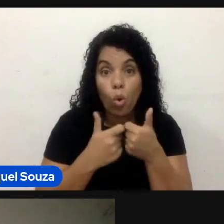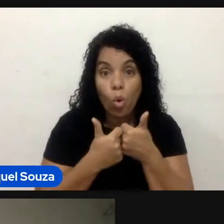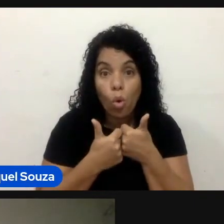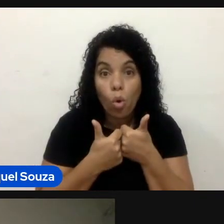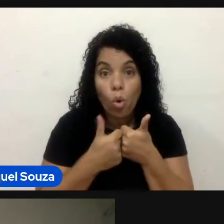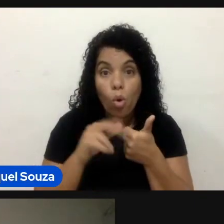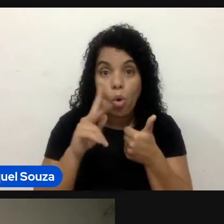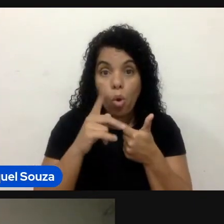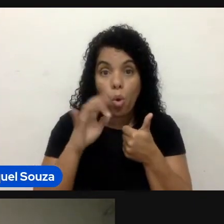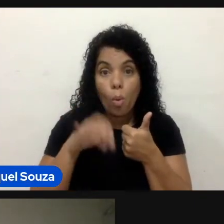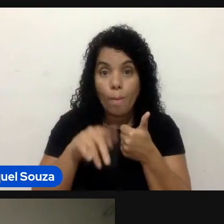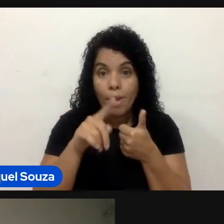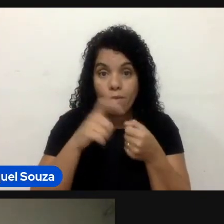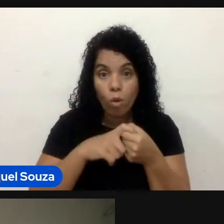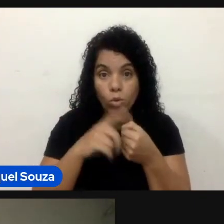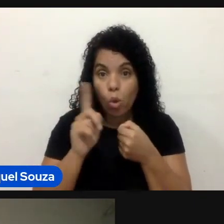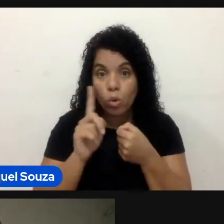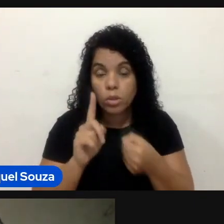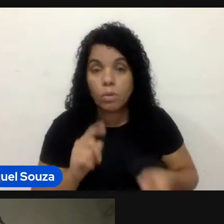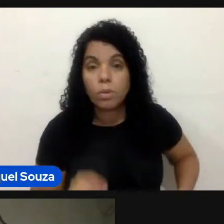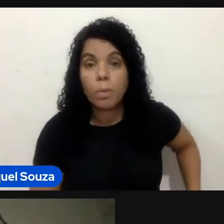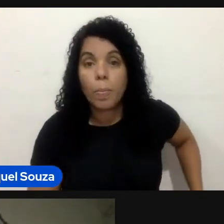deixa eu ver aqui.